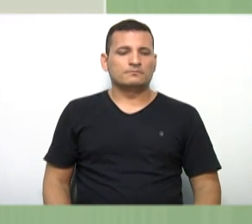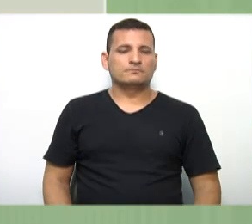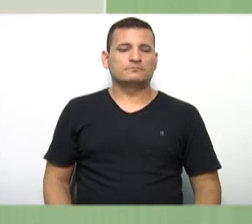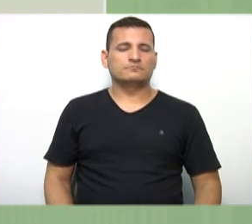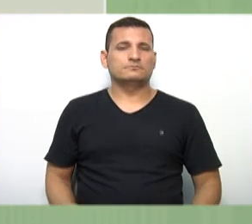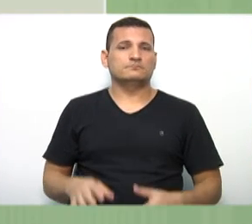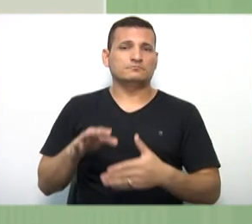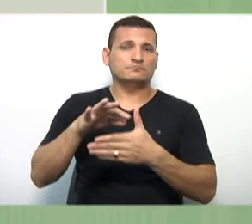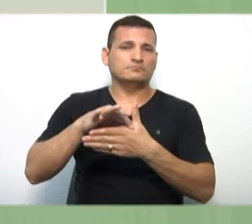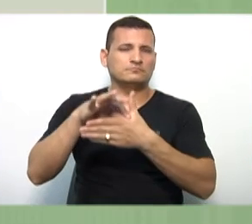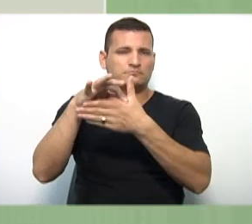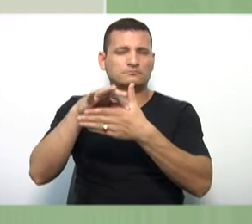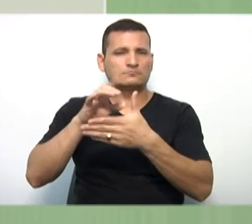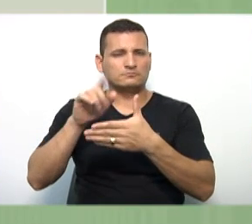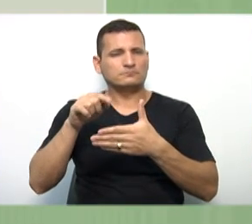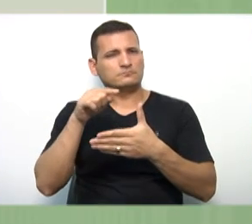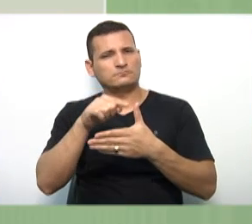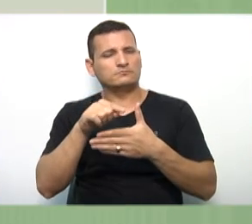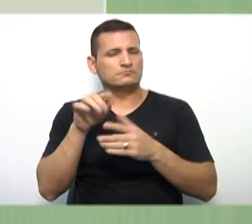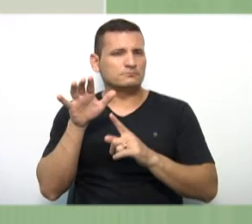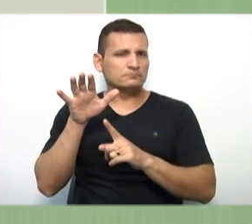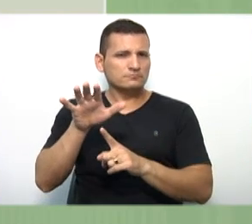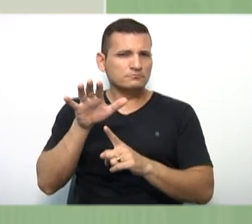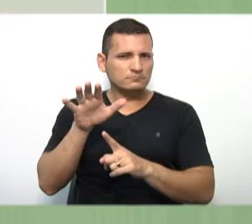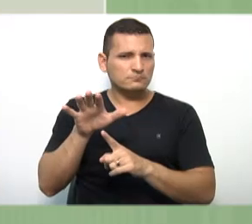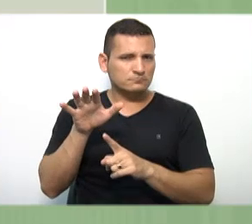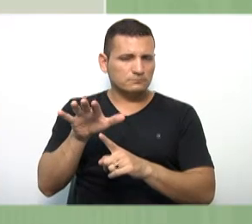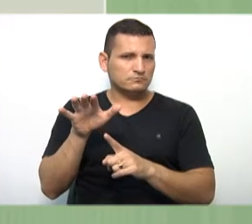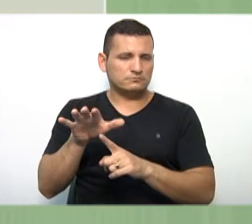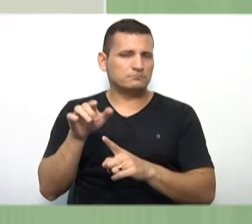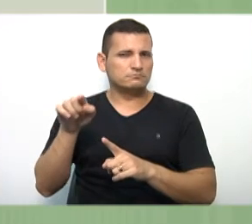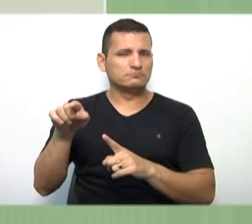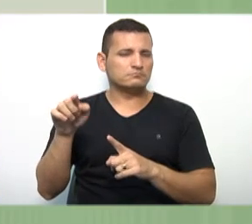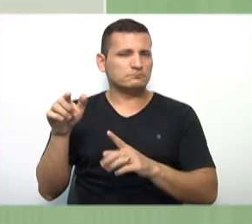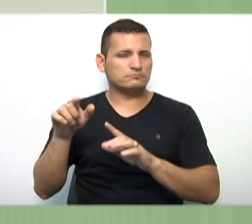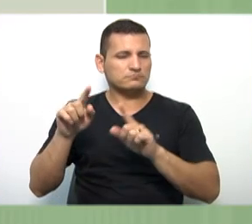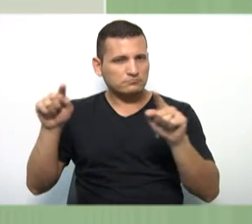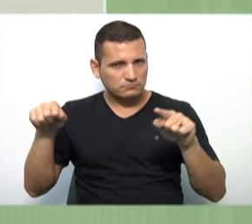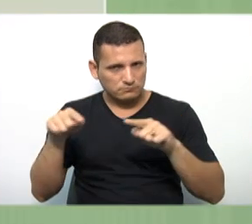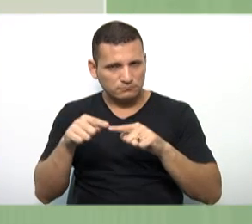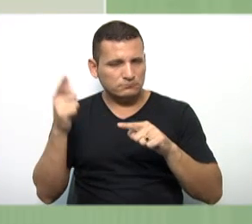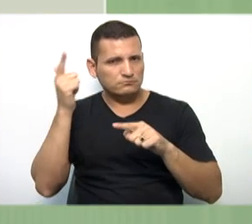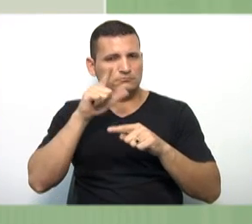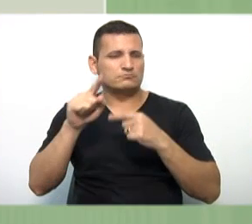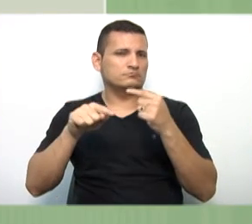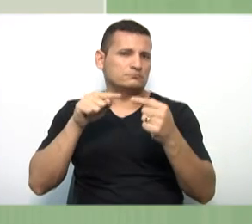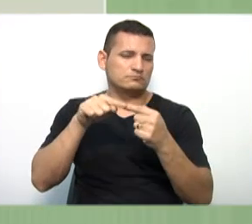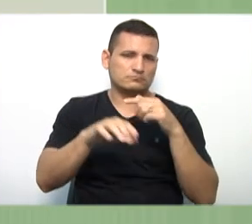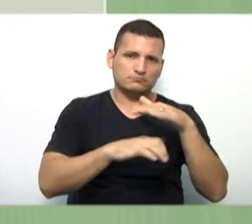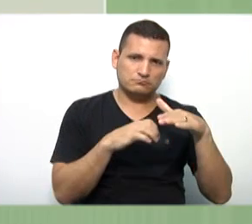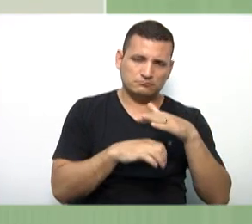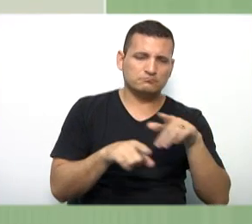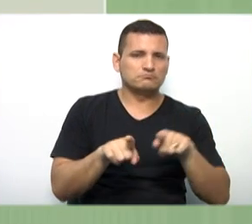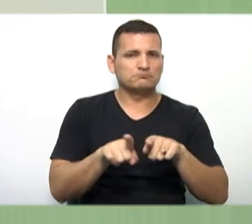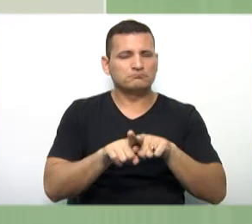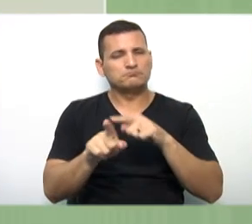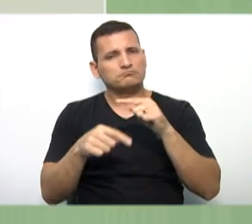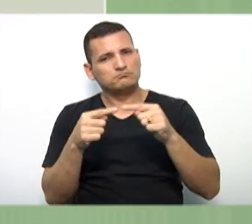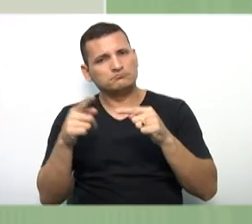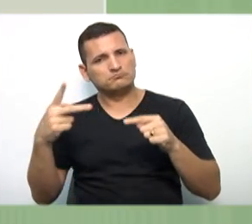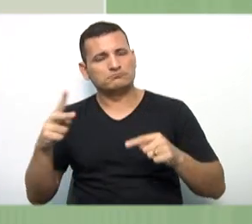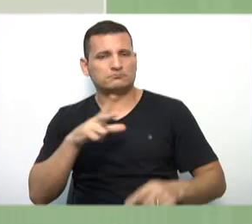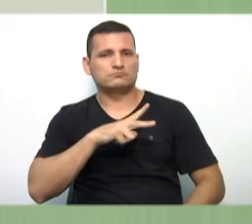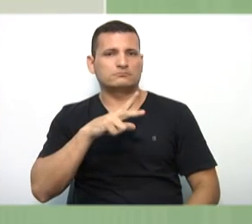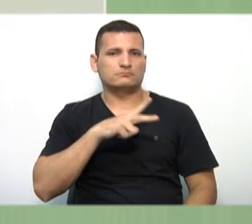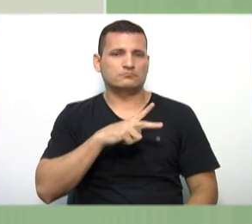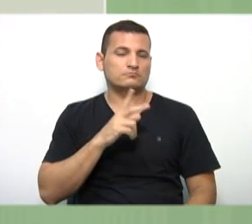é aquele que incentiva os colaboradores a atingir objetivos da organização e os objetivos pessoais. Também